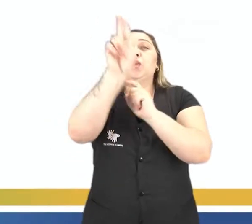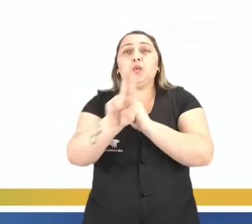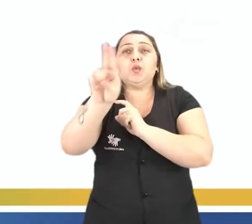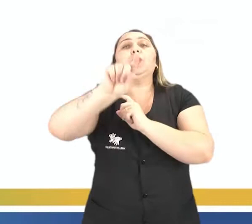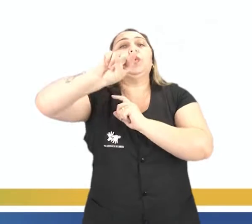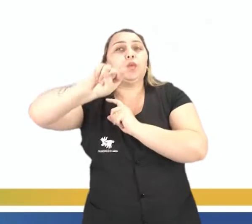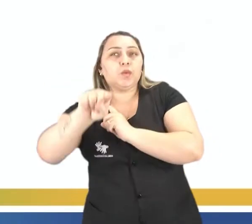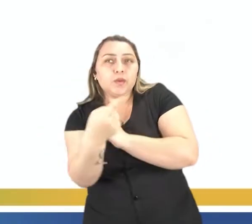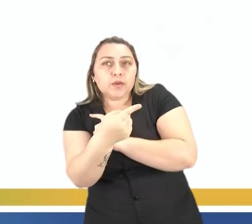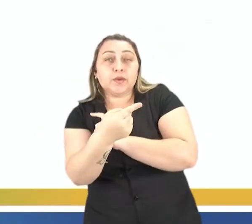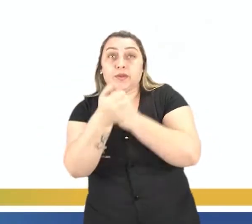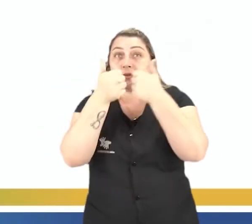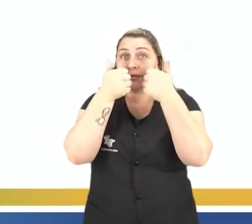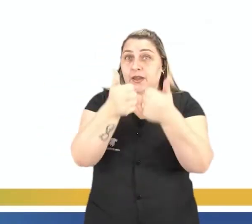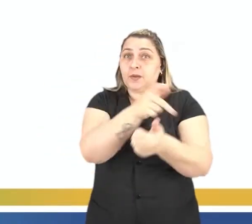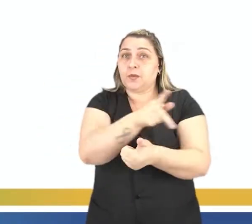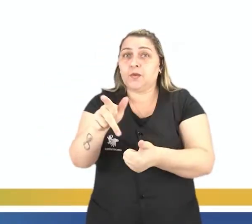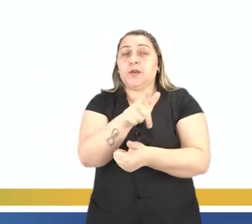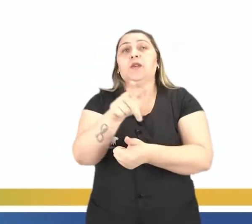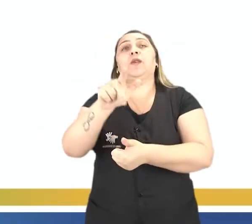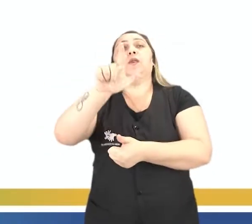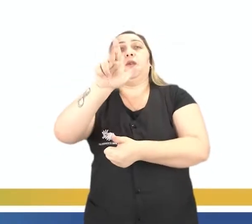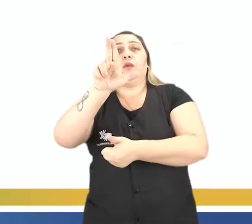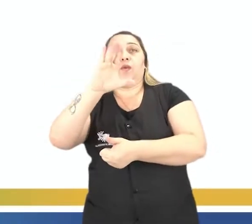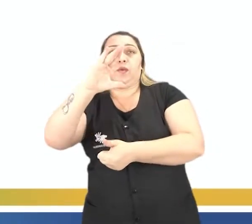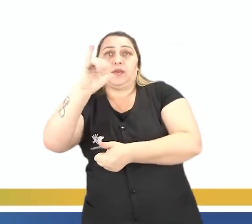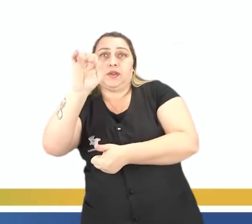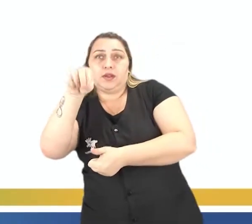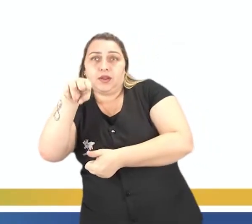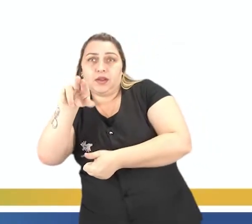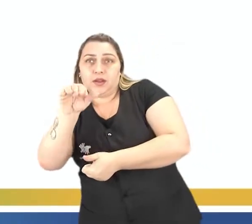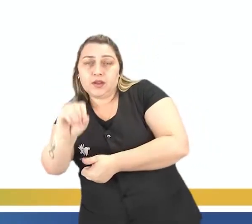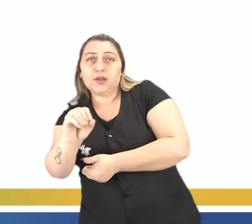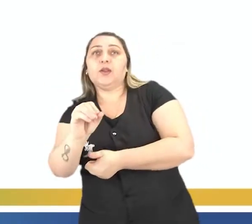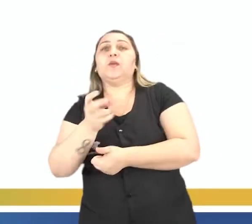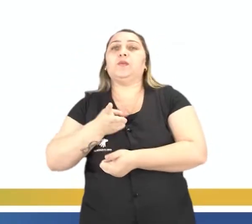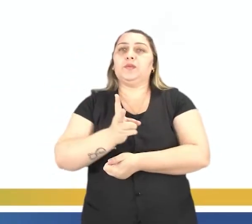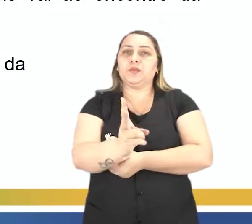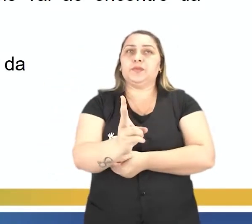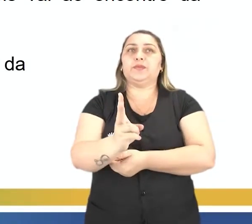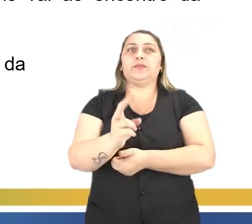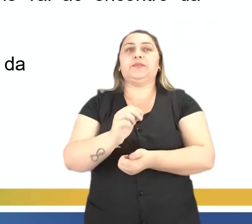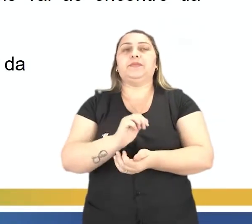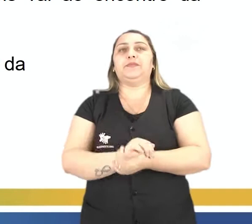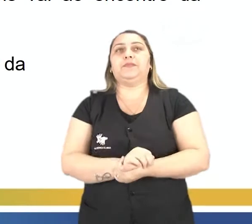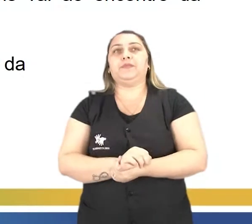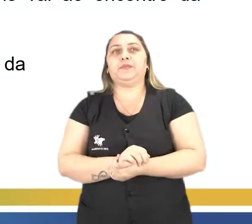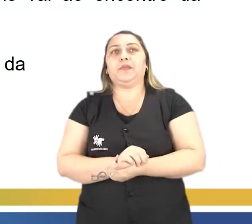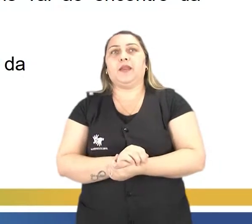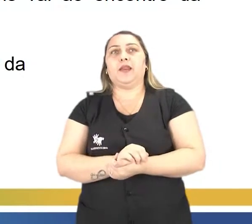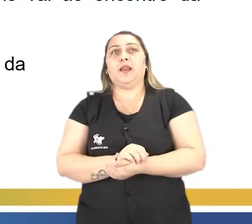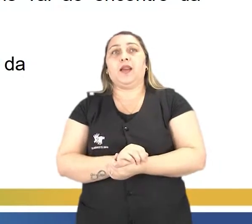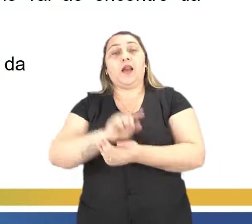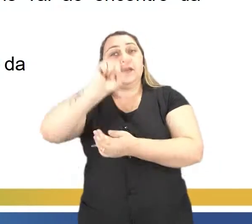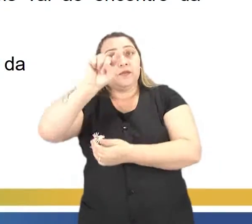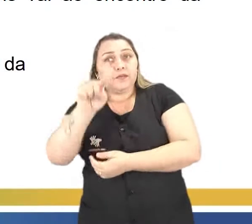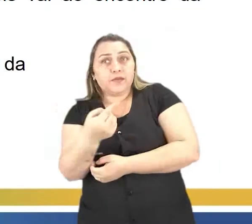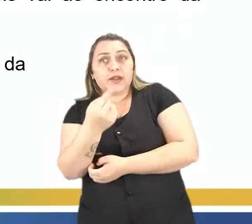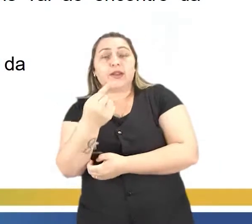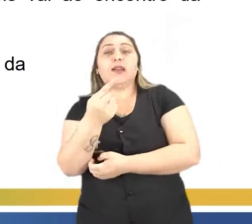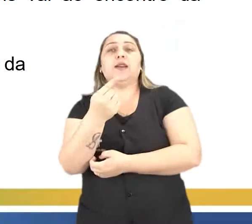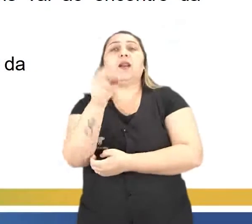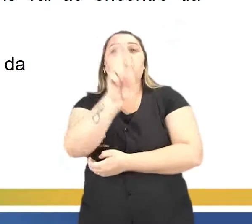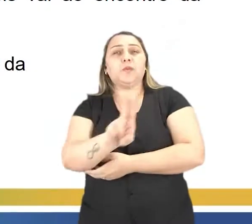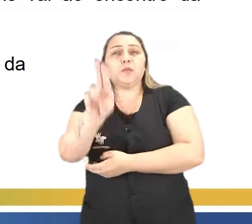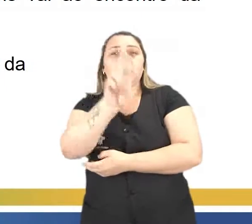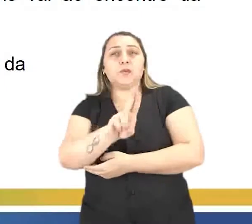o emprego da vírgula. Tá? Eu sou o professor Luciano e vamos dar sequência. Então, a vírgula ela